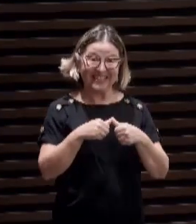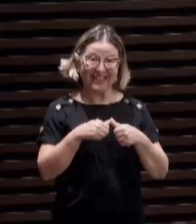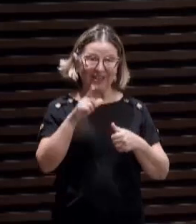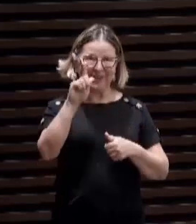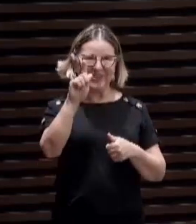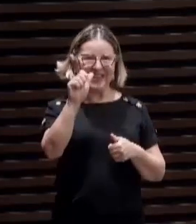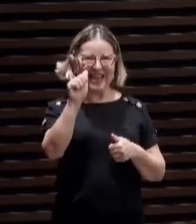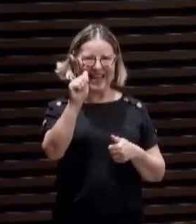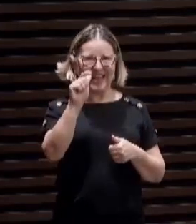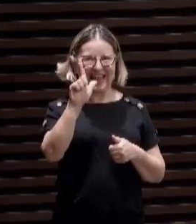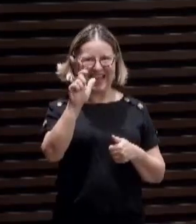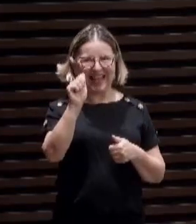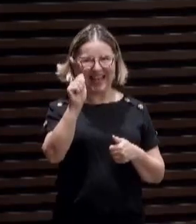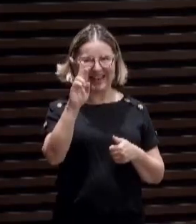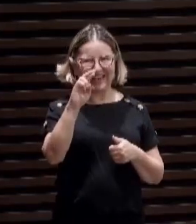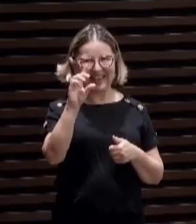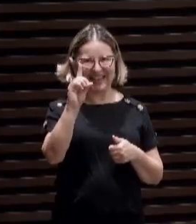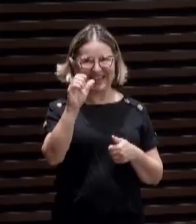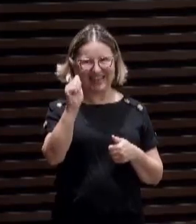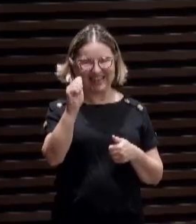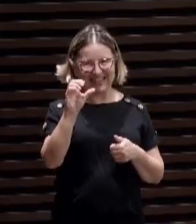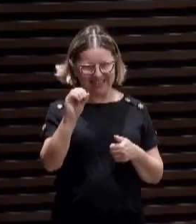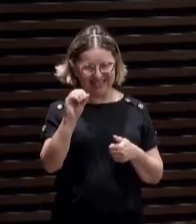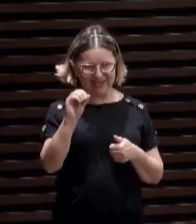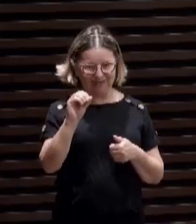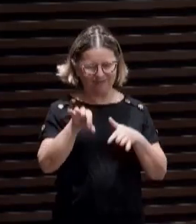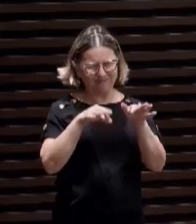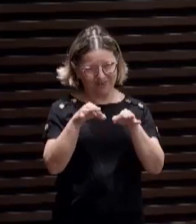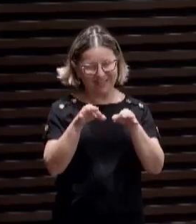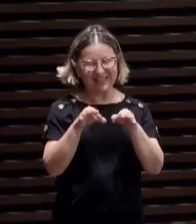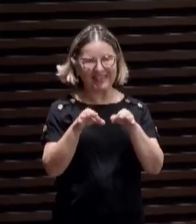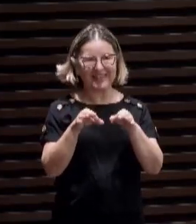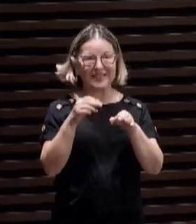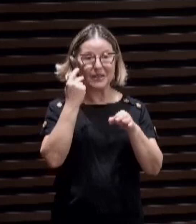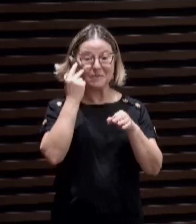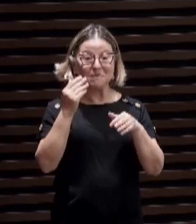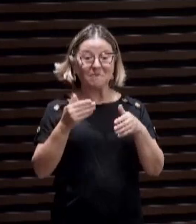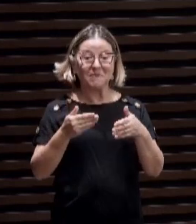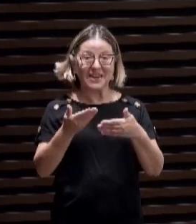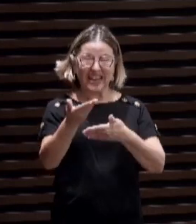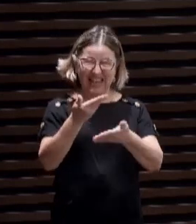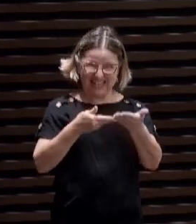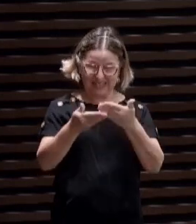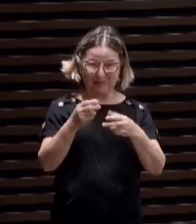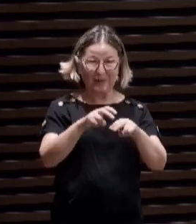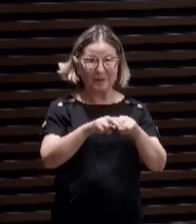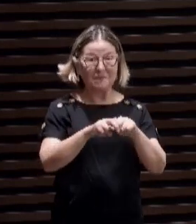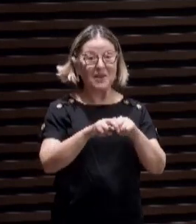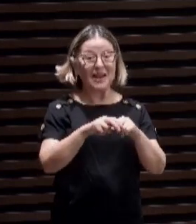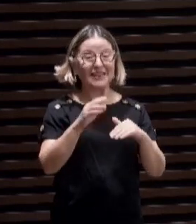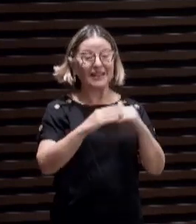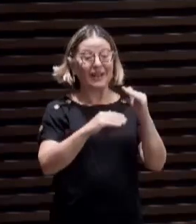para retribuir a cada um segundo as suas obras. Há pelo